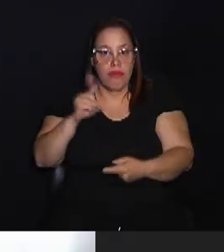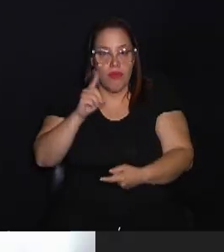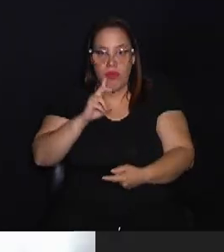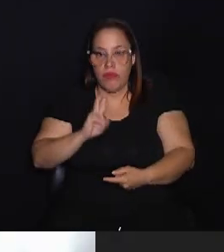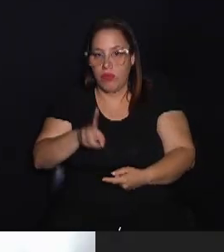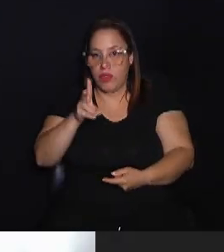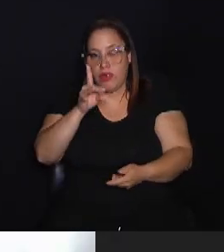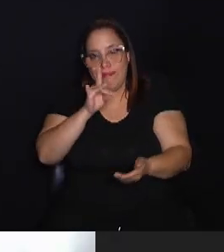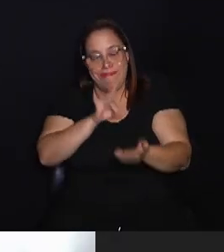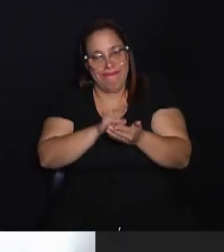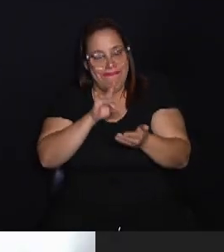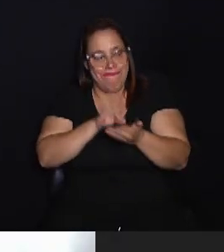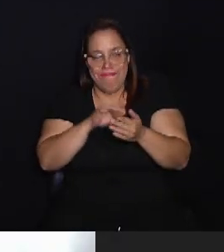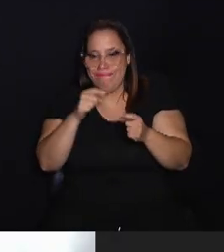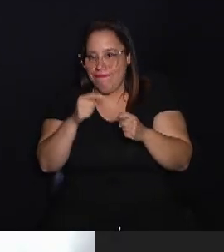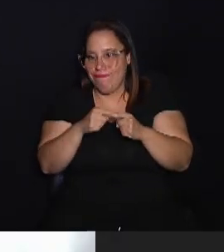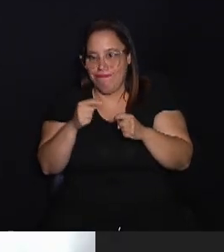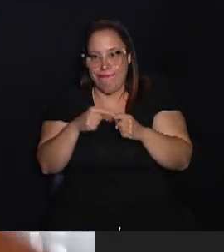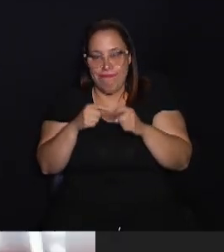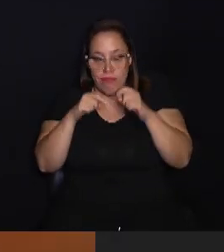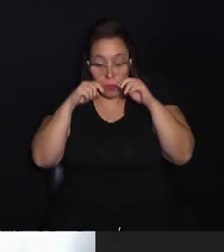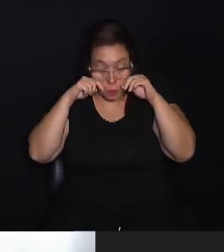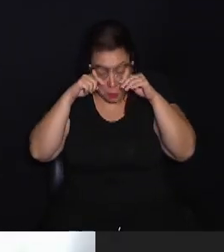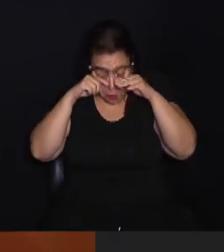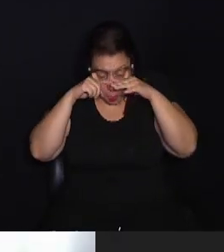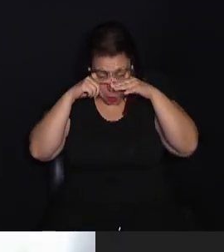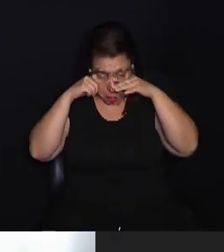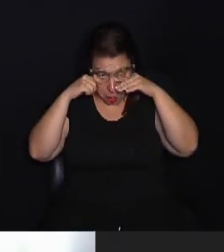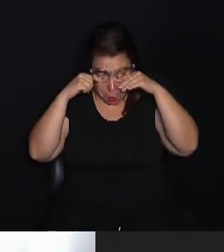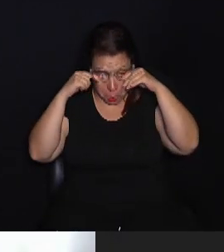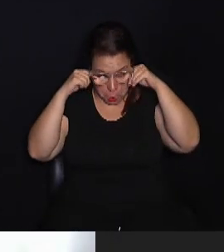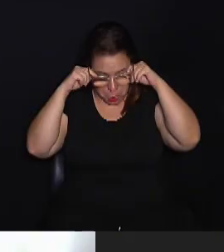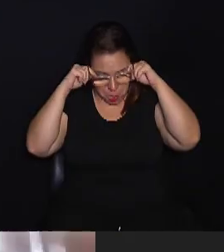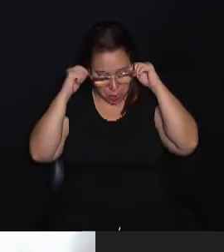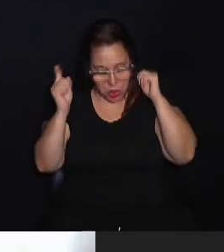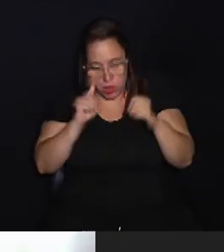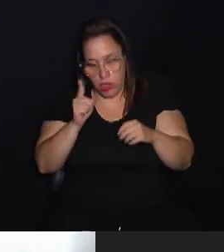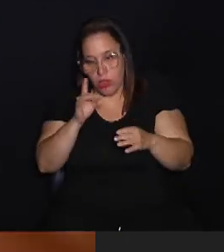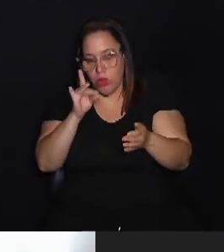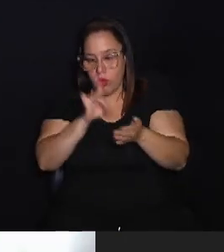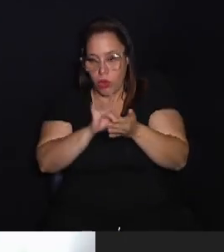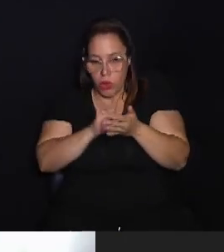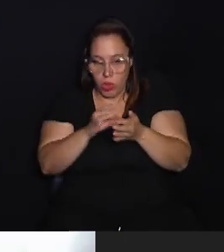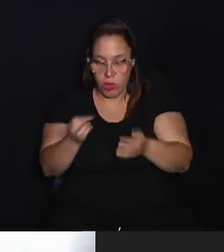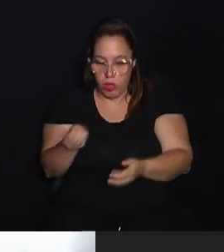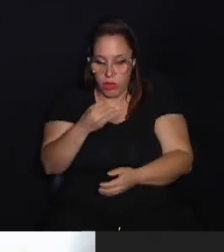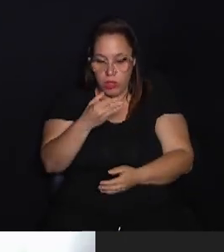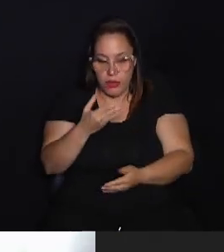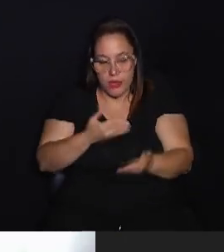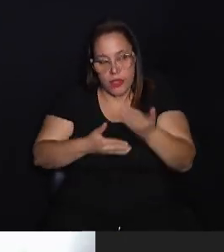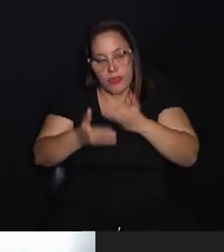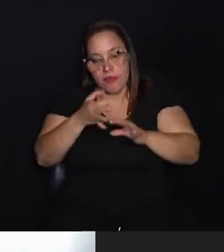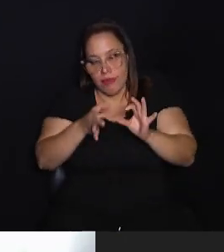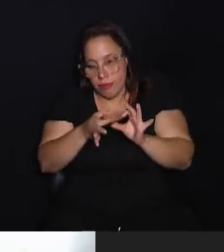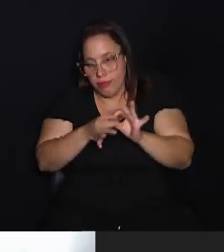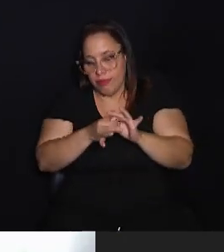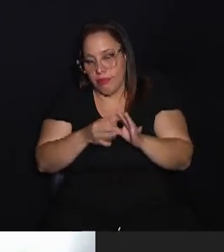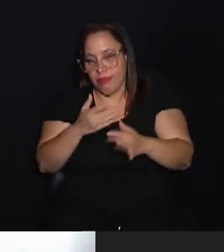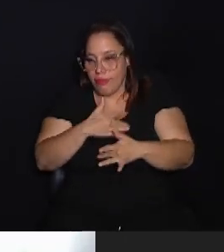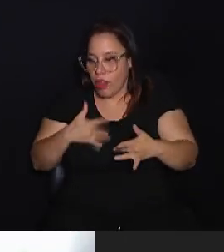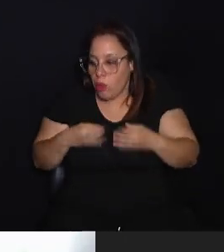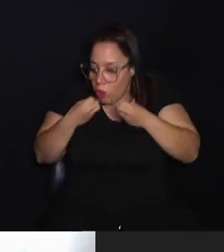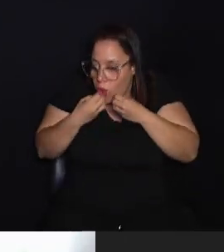sempre verdade na medicina. Nem tudo que é novo, de fato, agrega benefício para os pacientes.